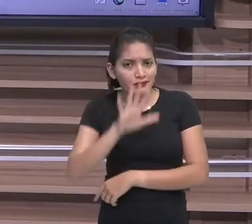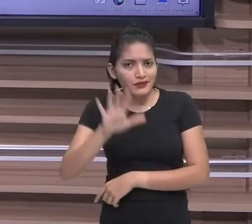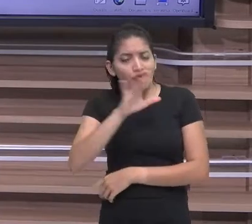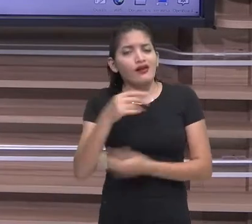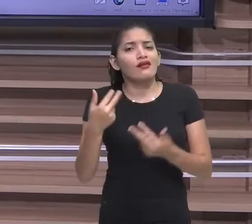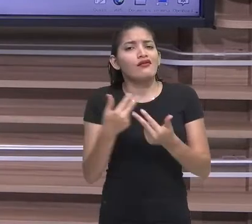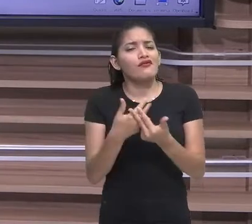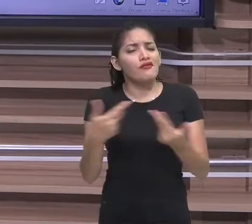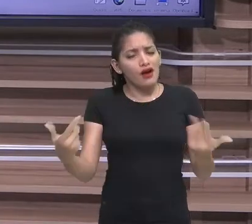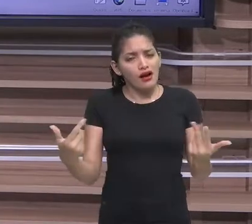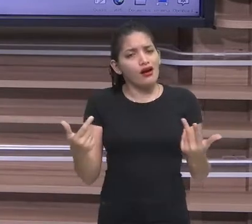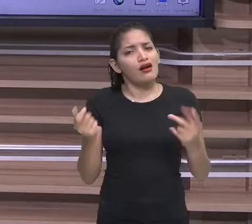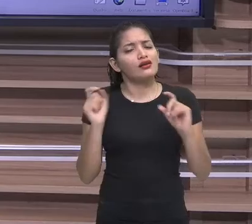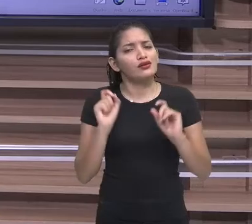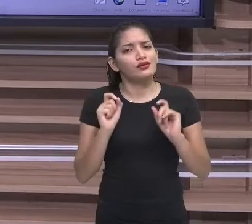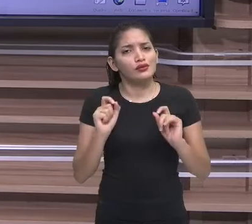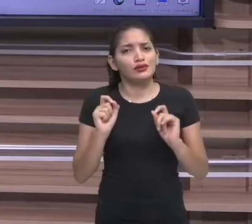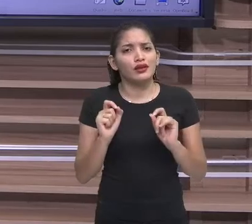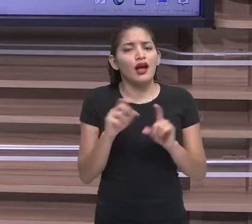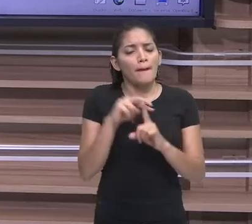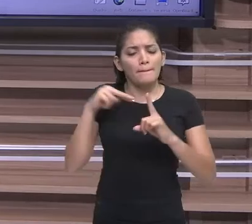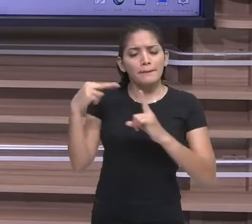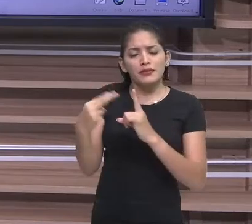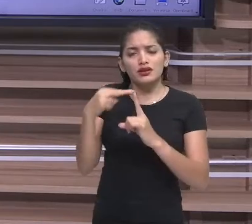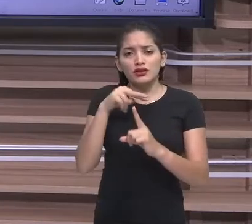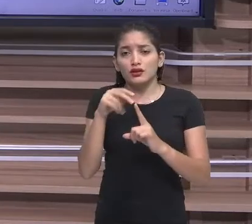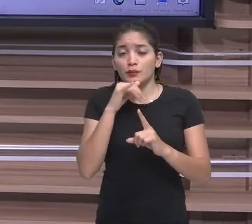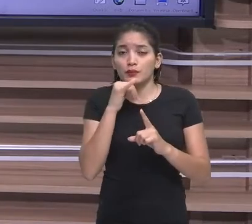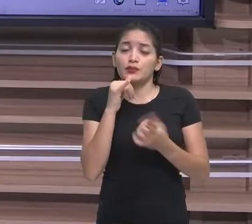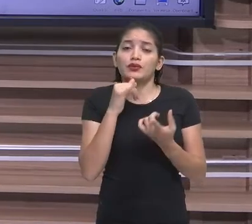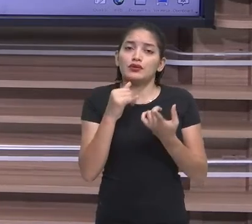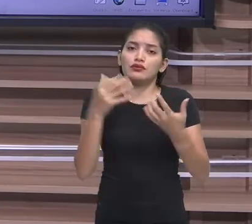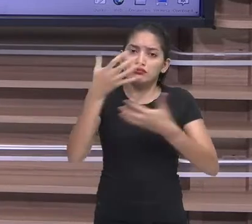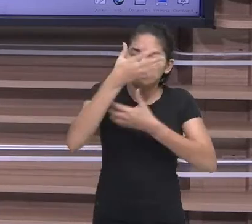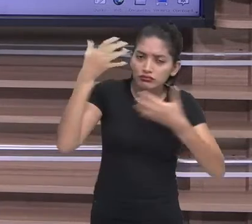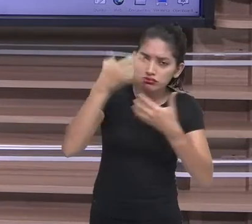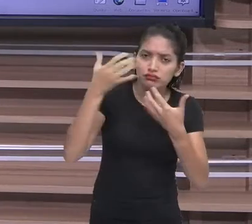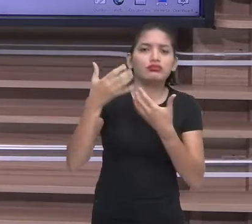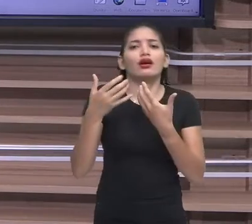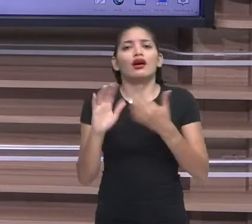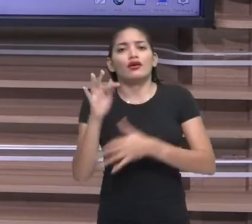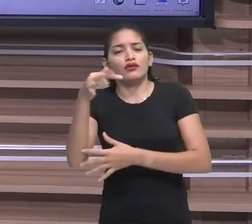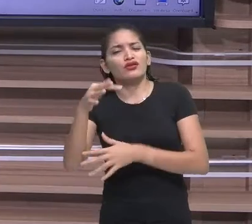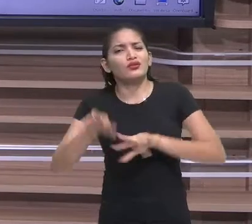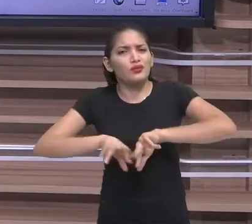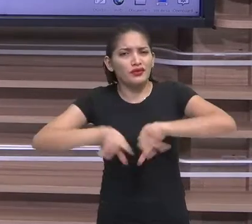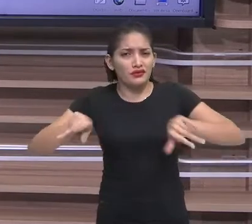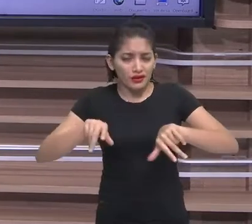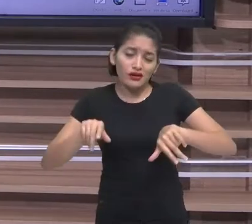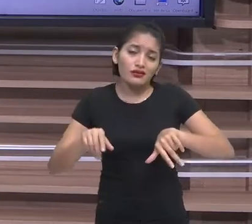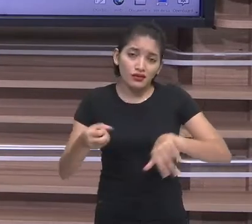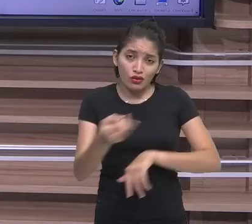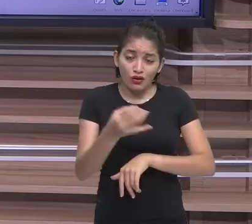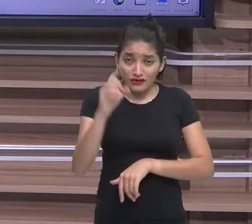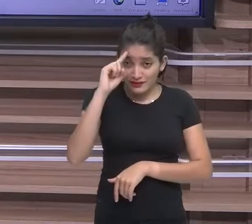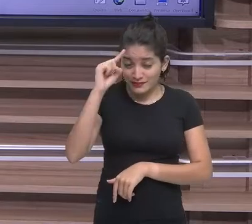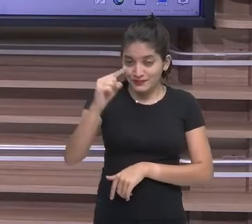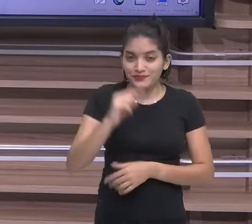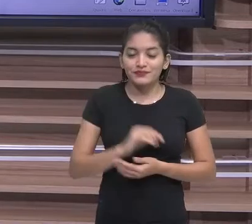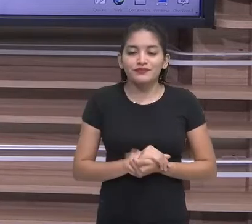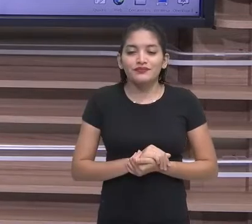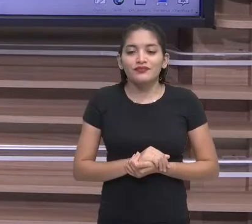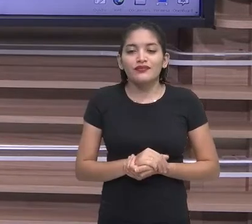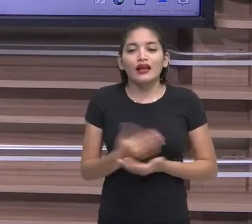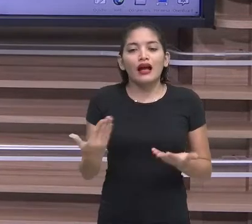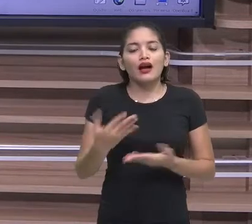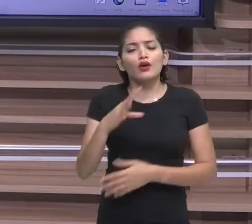as várias concepções, né, como o cubismo, futurismo e todas essas novas ideias. Muito bem,